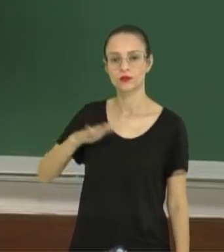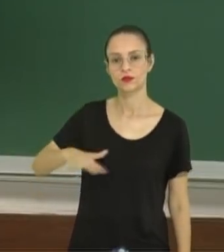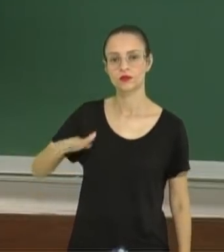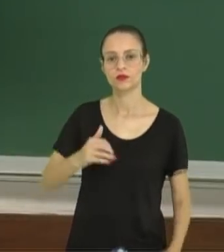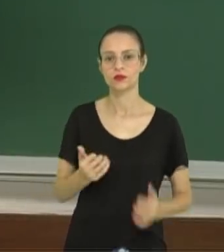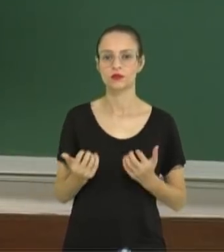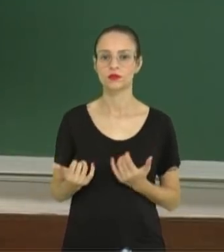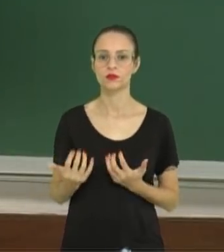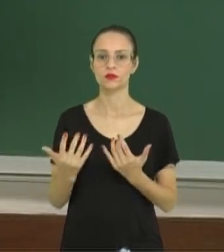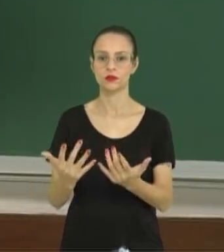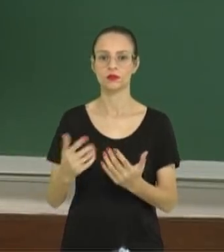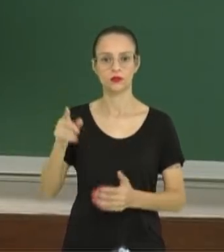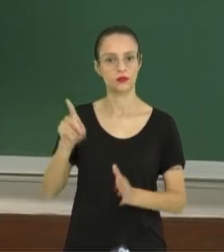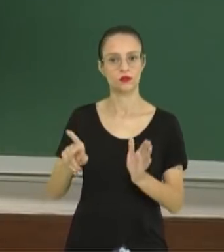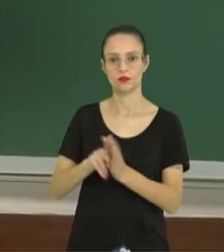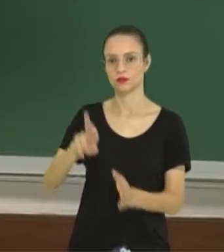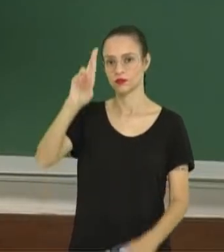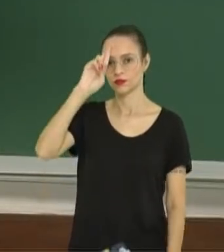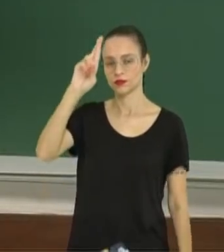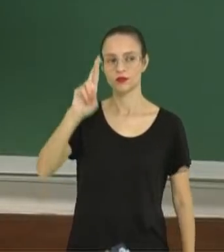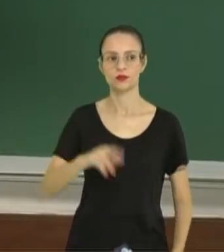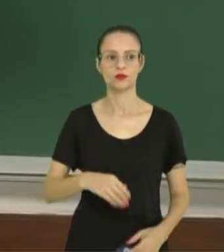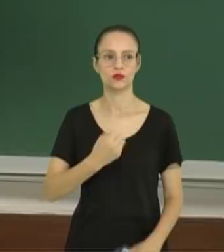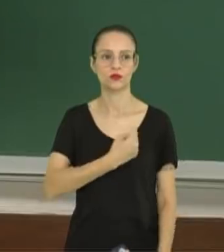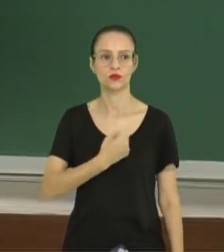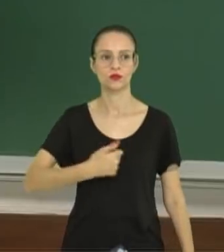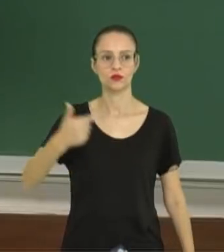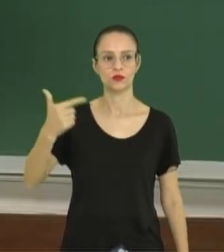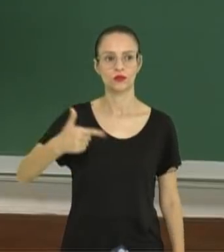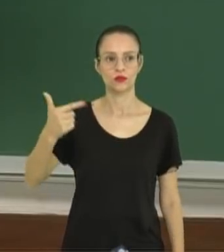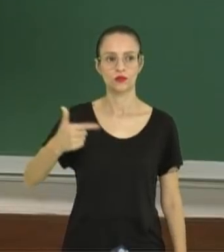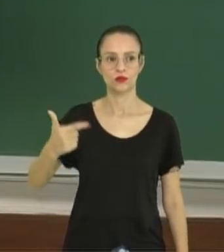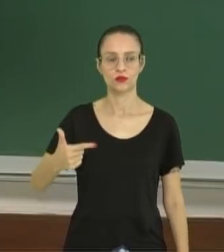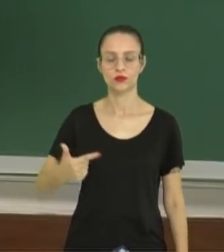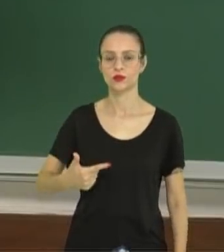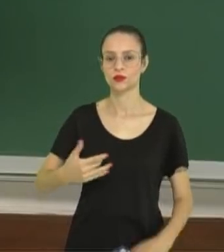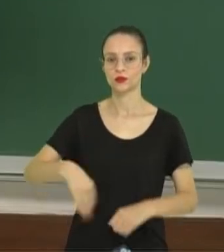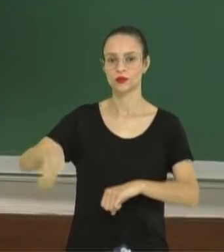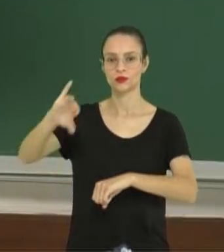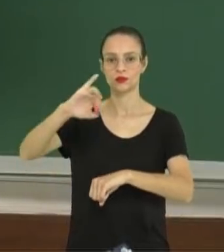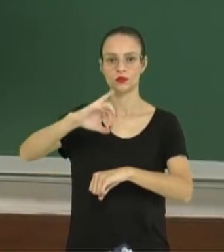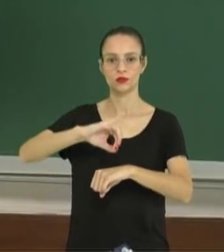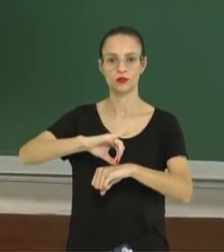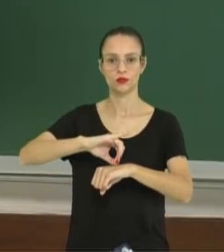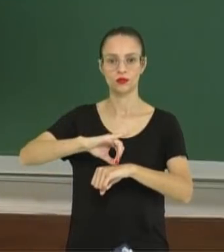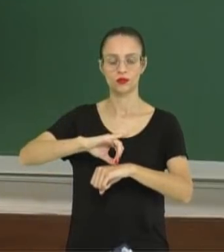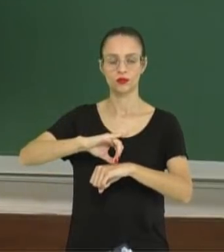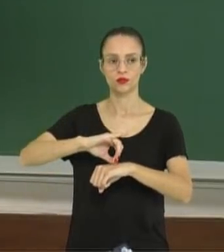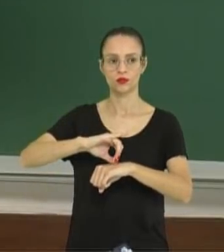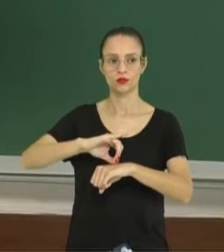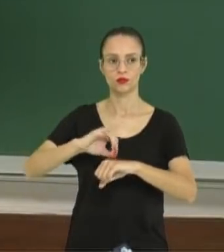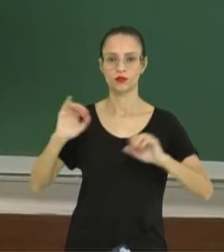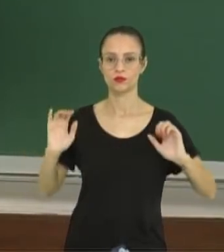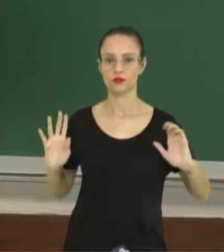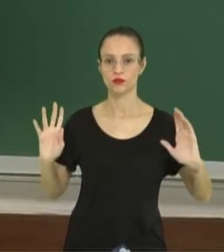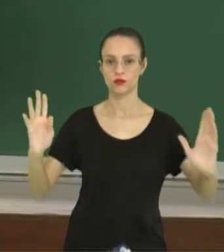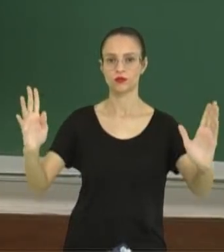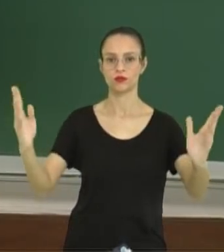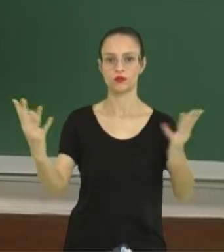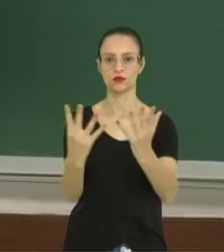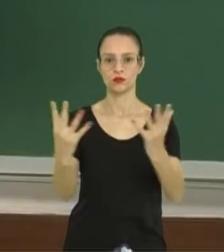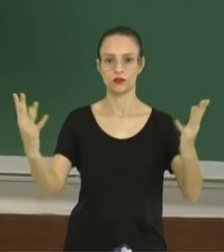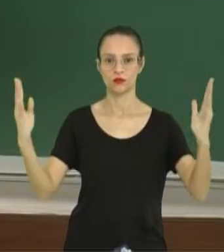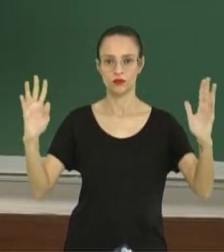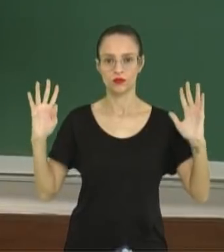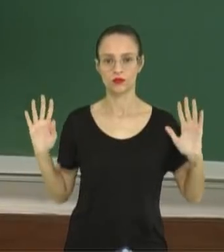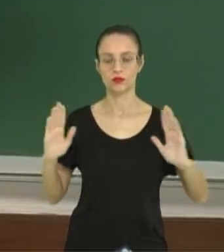aqui era destinada ao senhor feudal. Número 2, aqui no centro do feudo, que era cercado por muros, temos a casa do